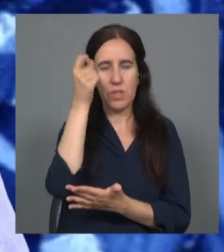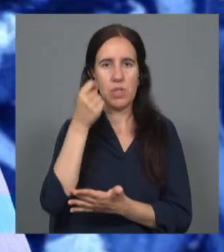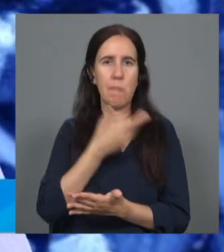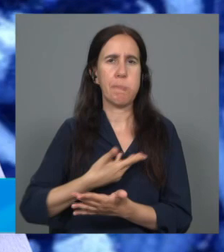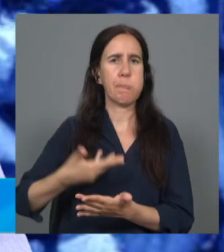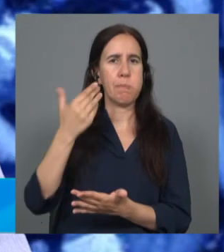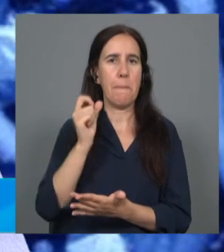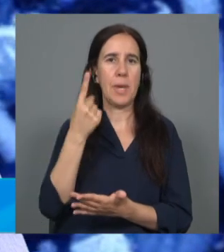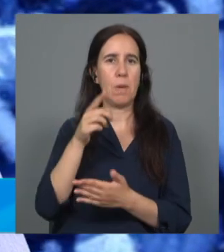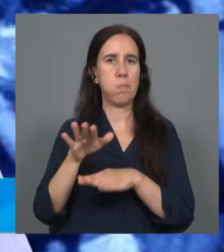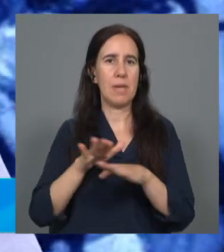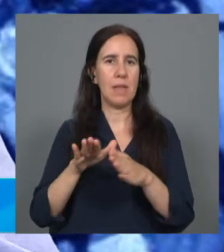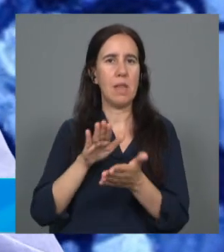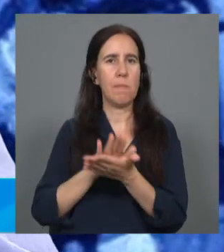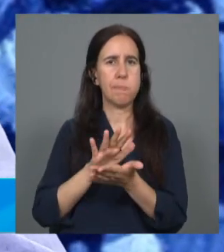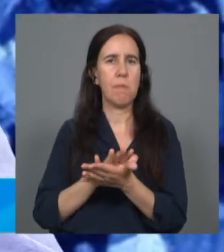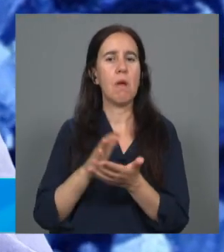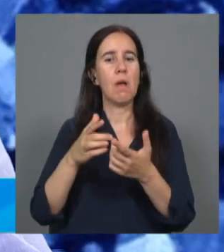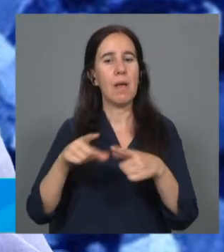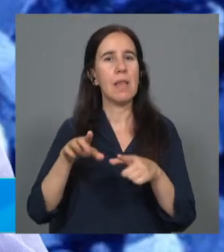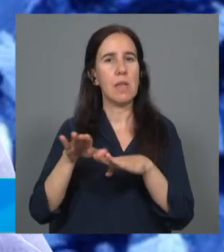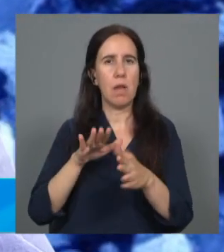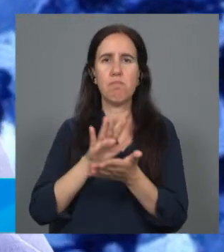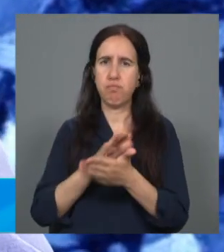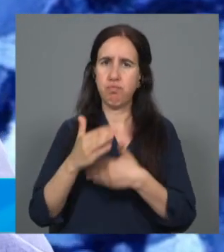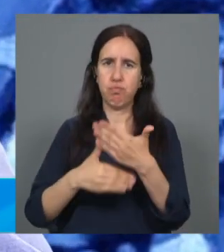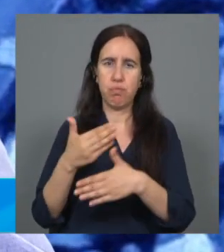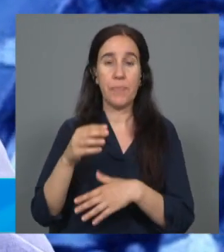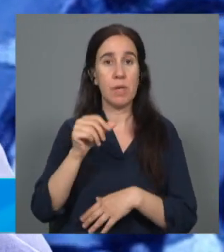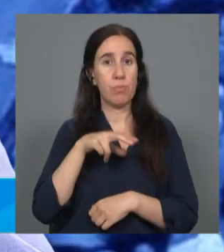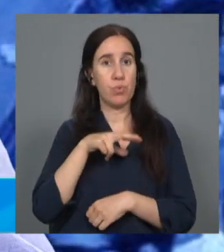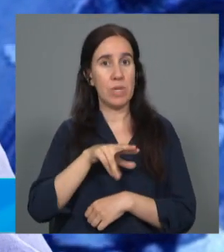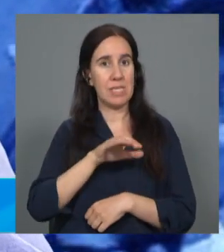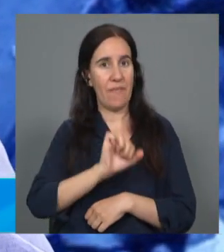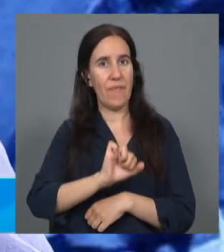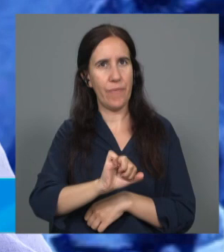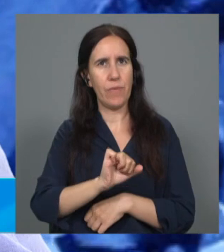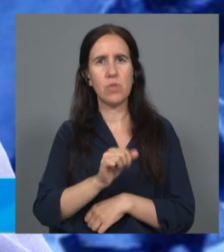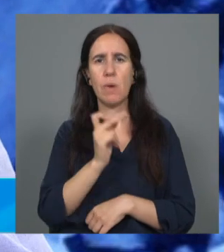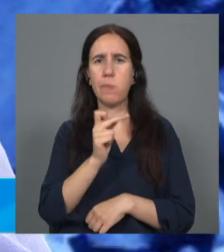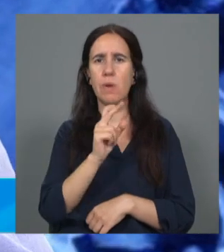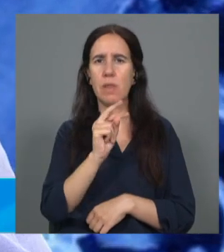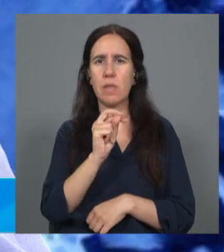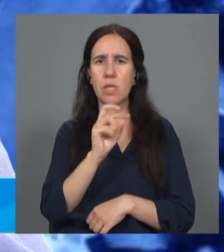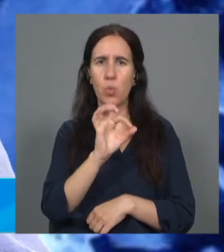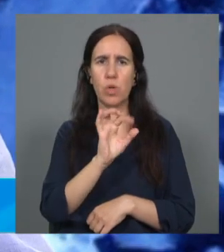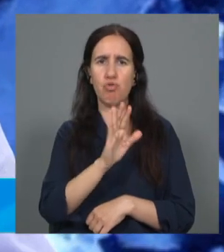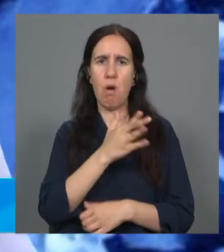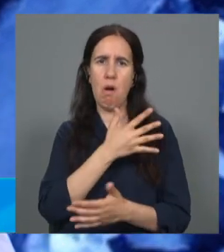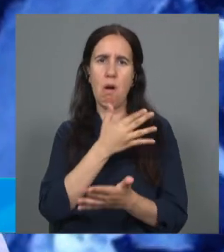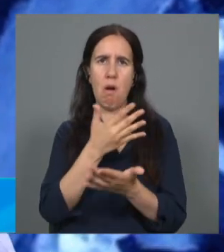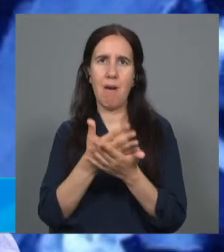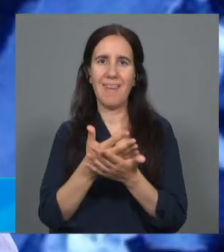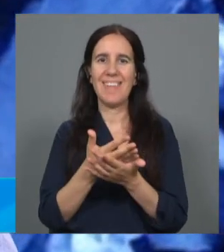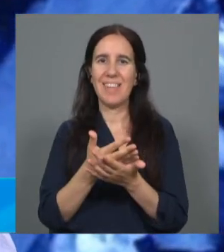Itália e continua a publicar em italiano. A edição portuguesa já se publica há 38 anos, portanto já há